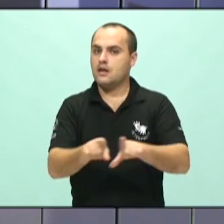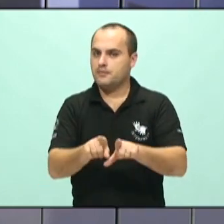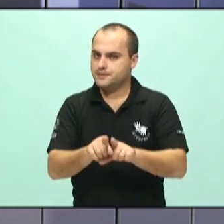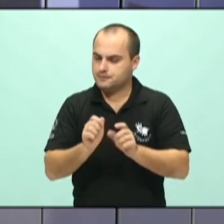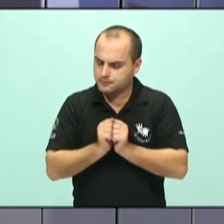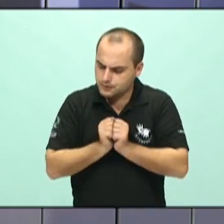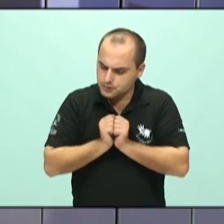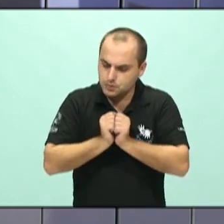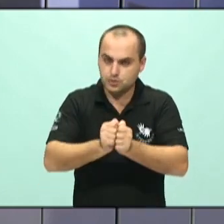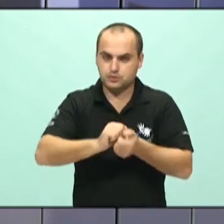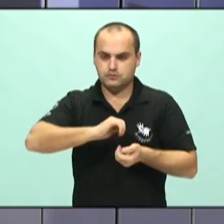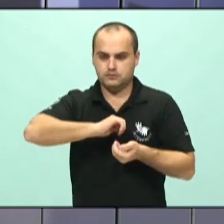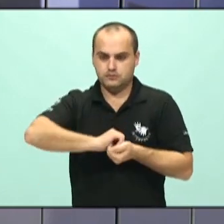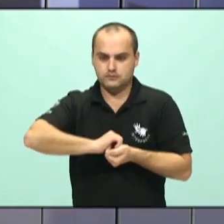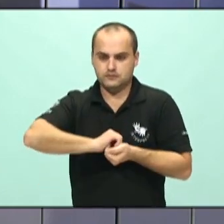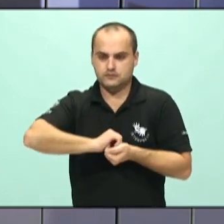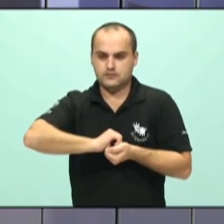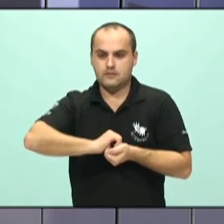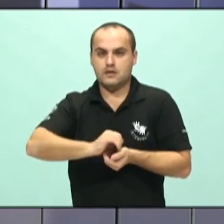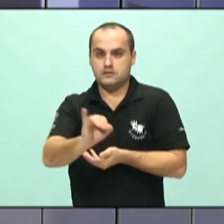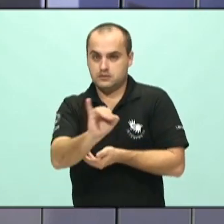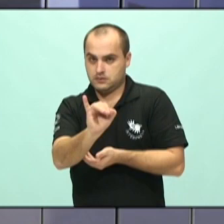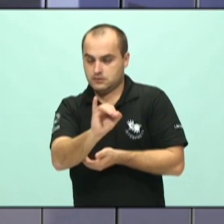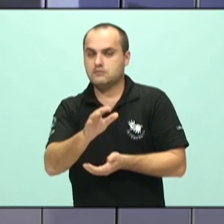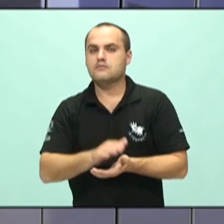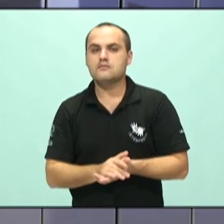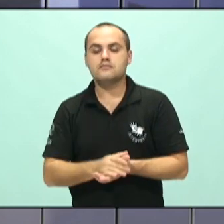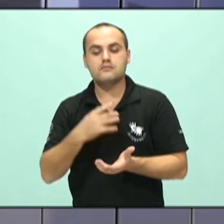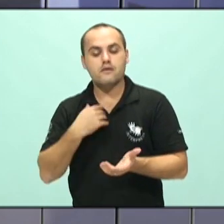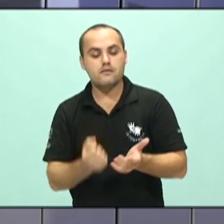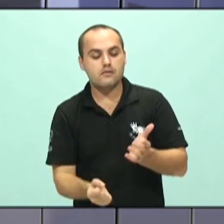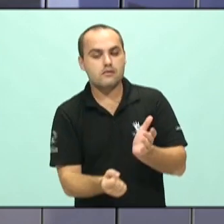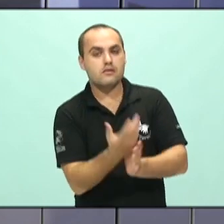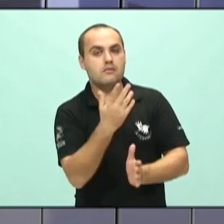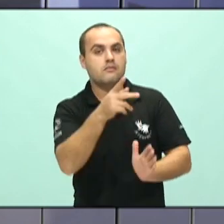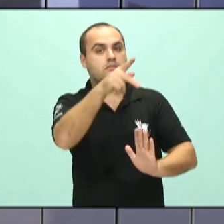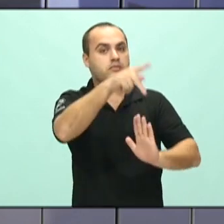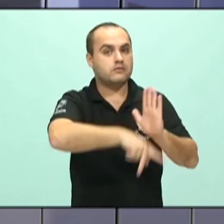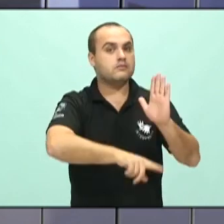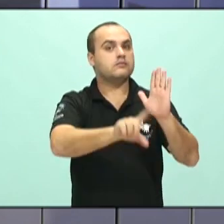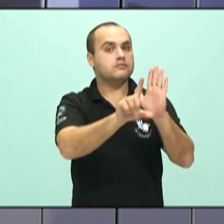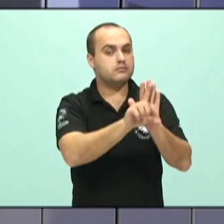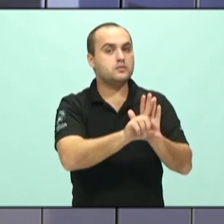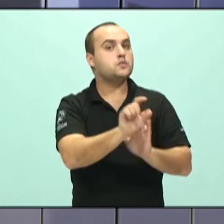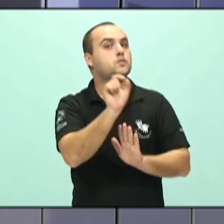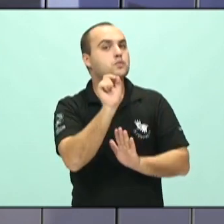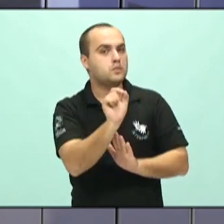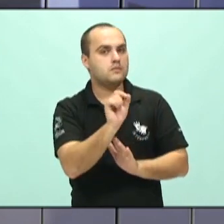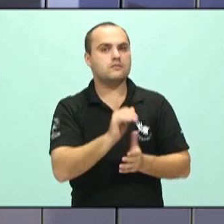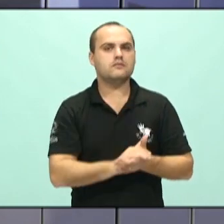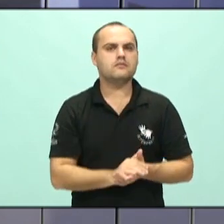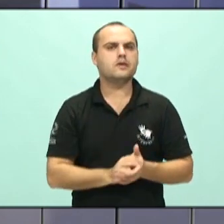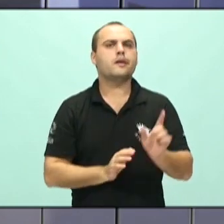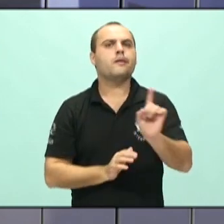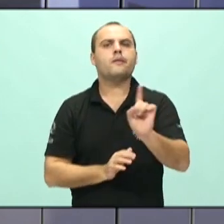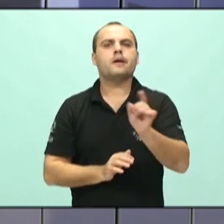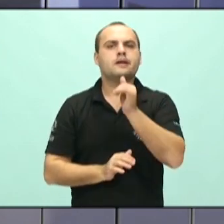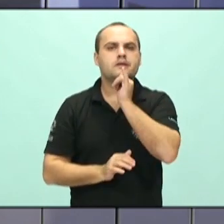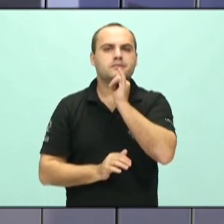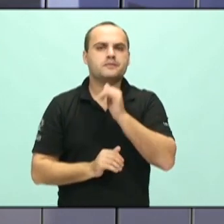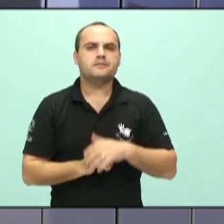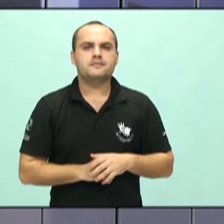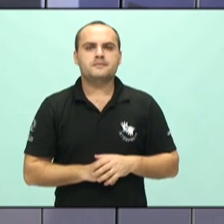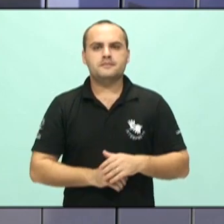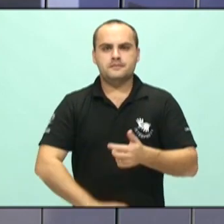que é muito atuante, nós vamos trabalhar um projeto de lei para que não fique à vontade do